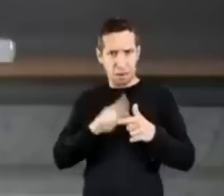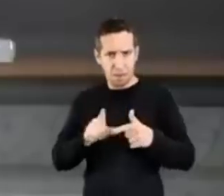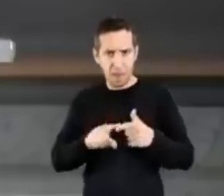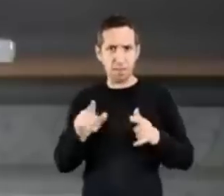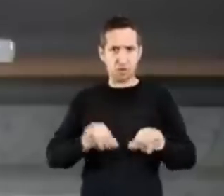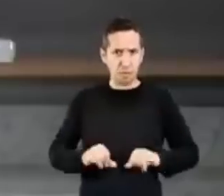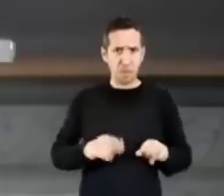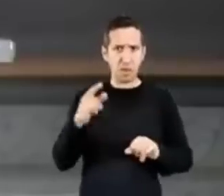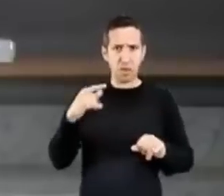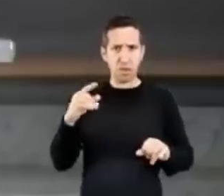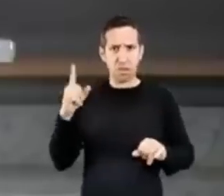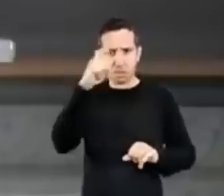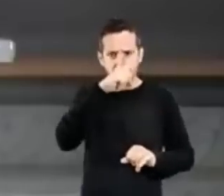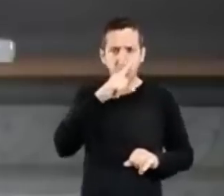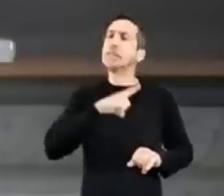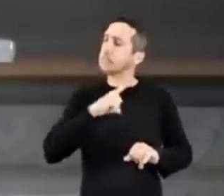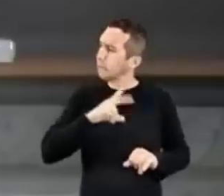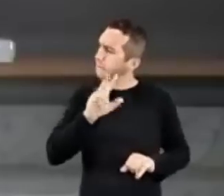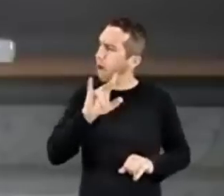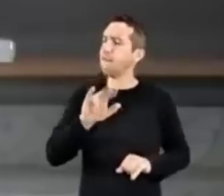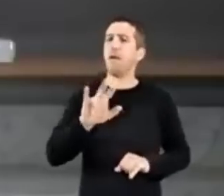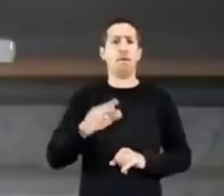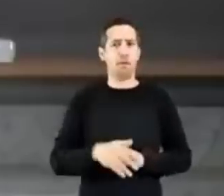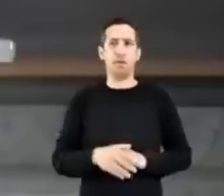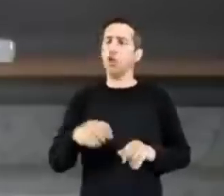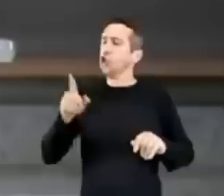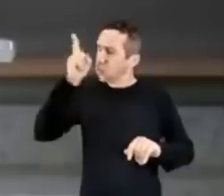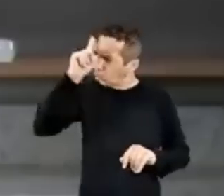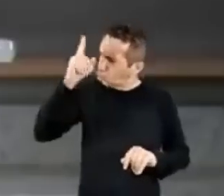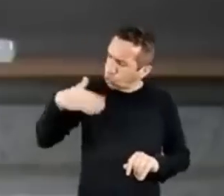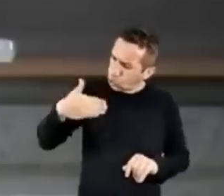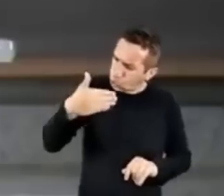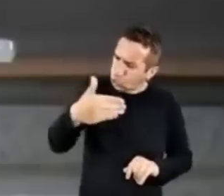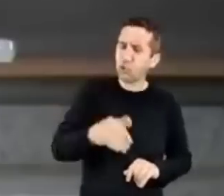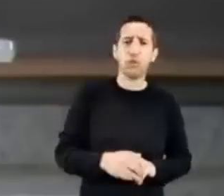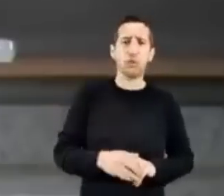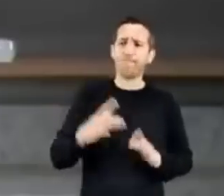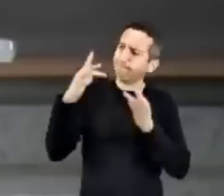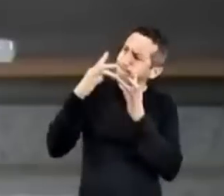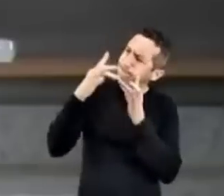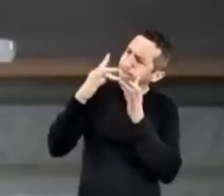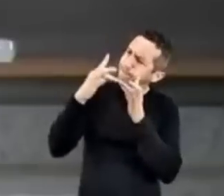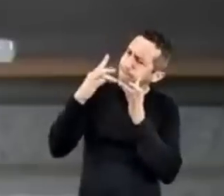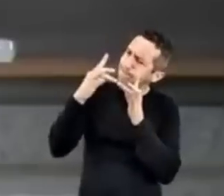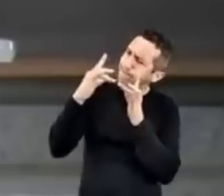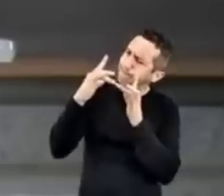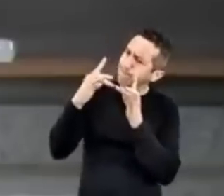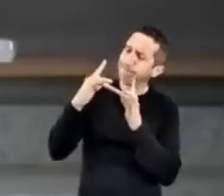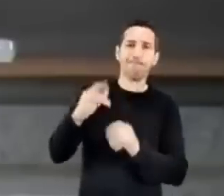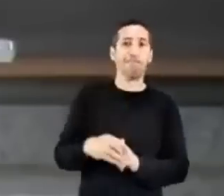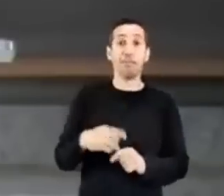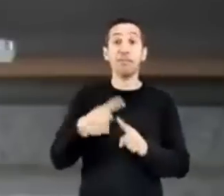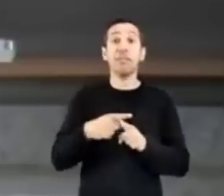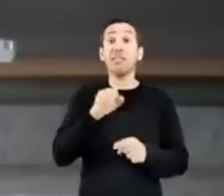todos os dias bom estar com ele todos os dias ou senão a gente para casa